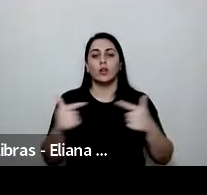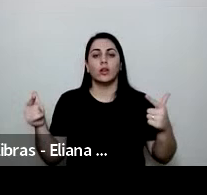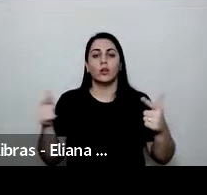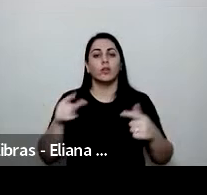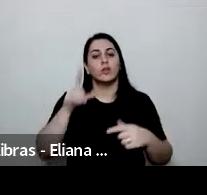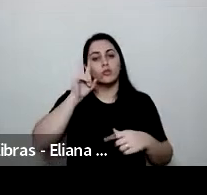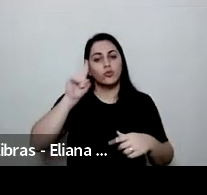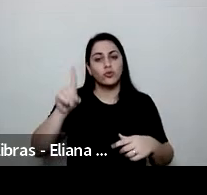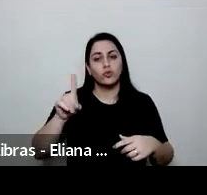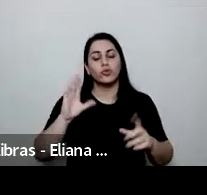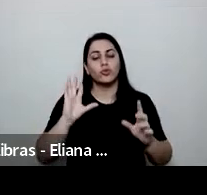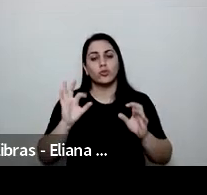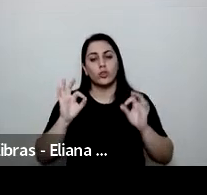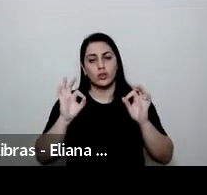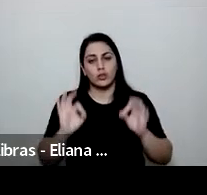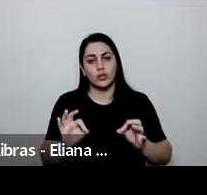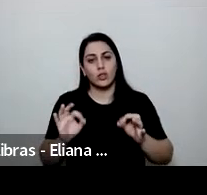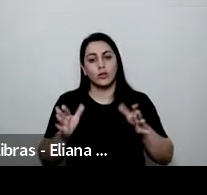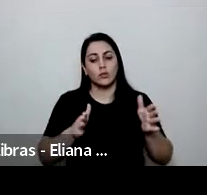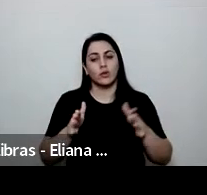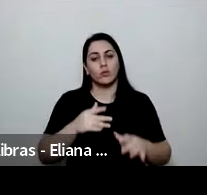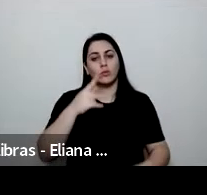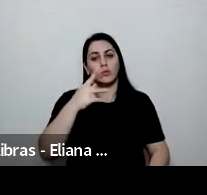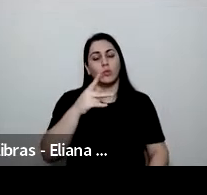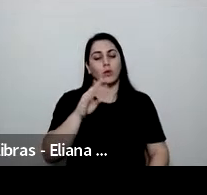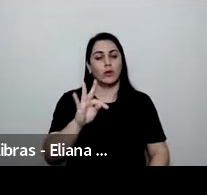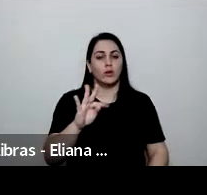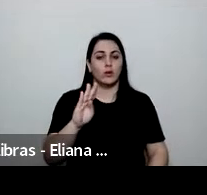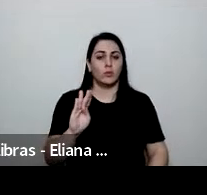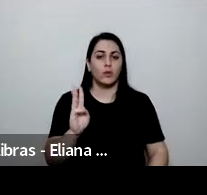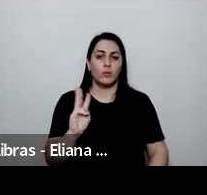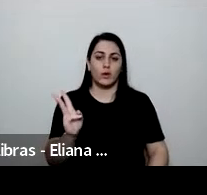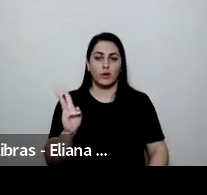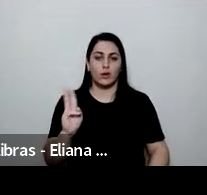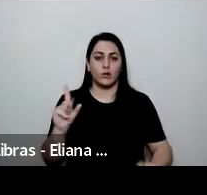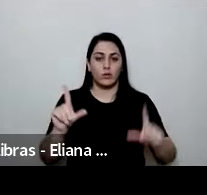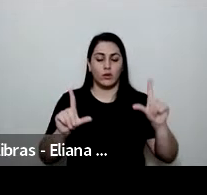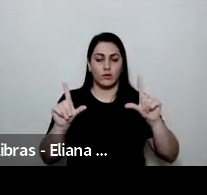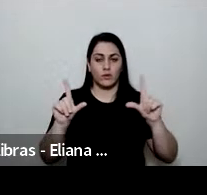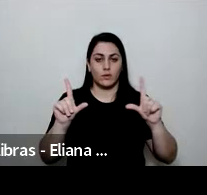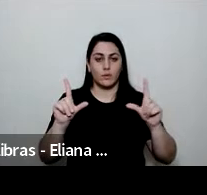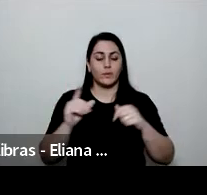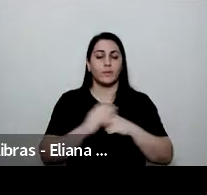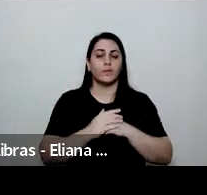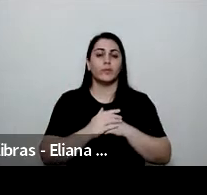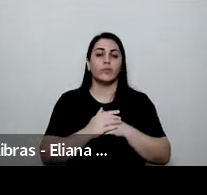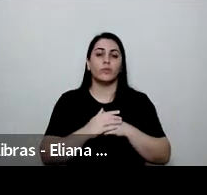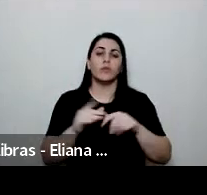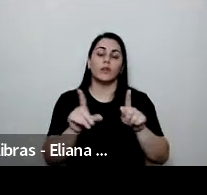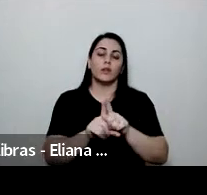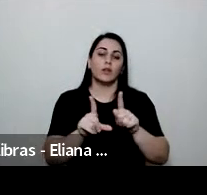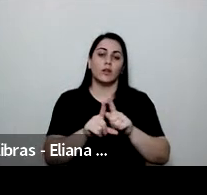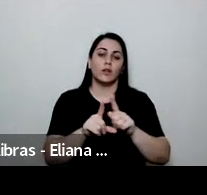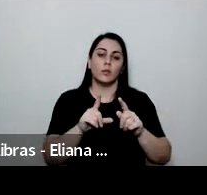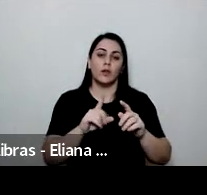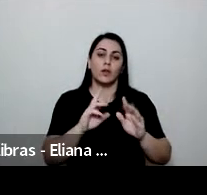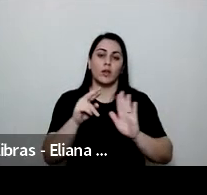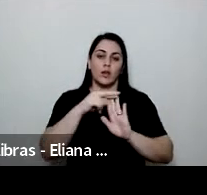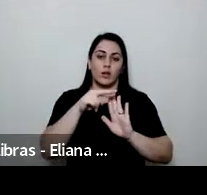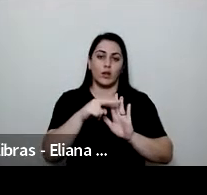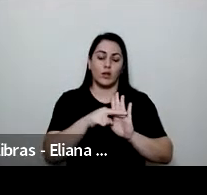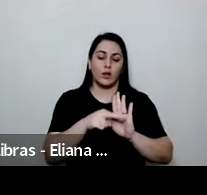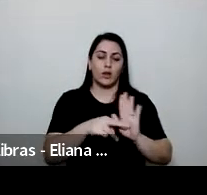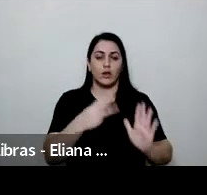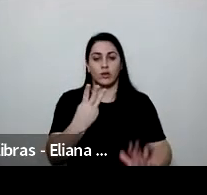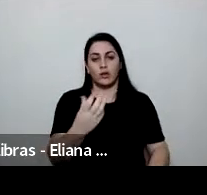datas permitidas ao PTB Maranhão na televisão registrada de mágica regra permissiva do